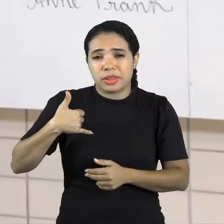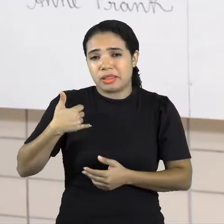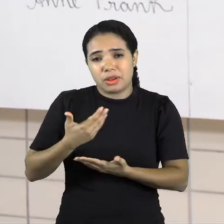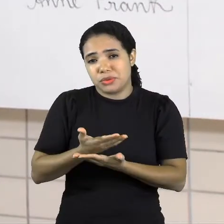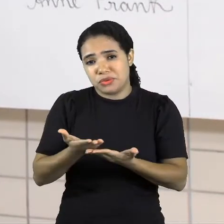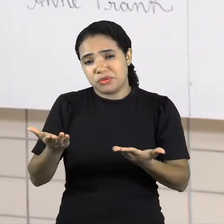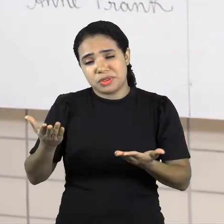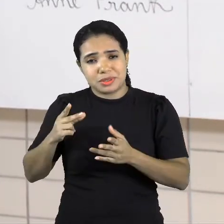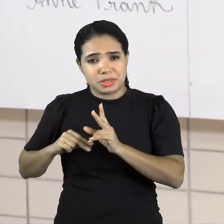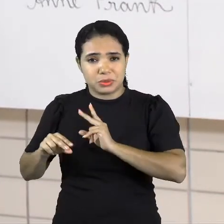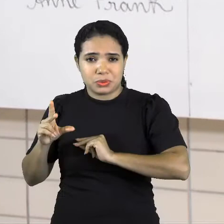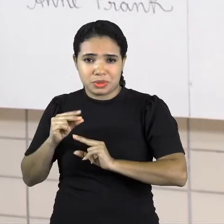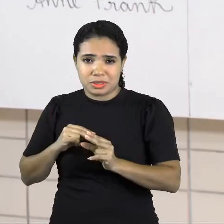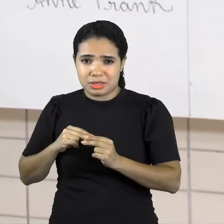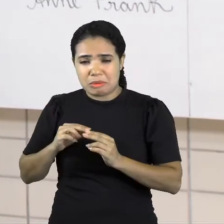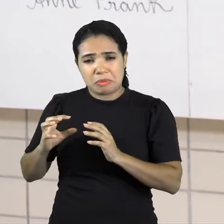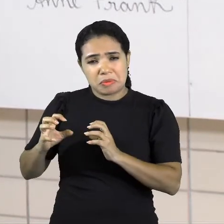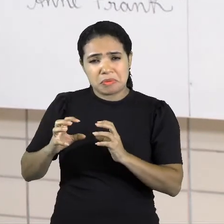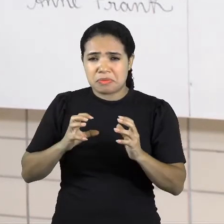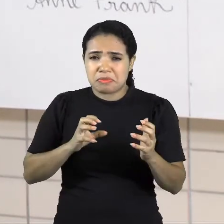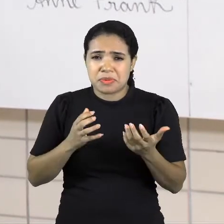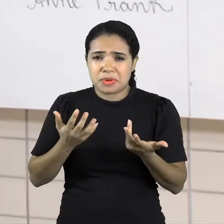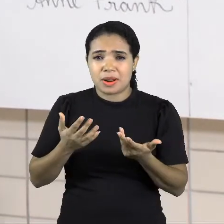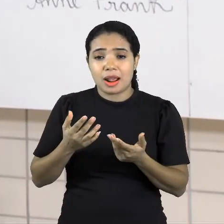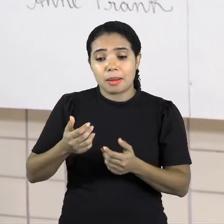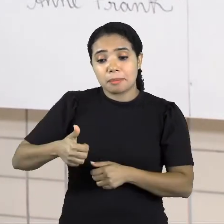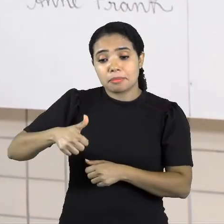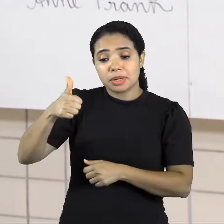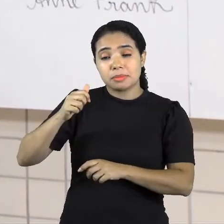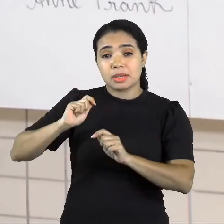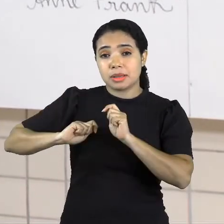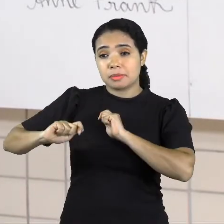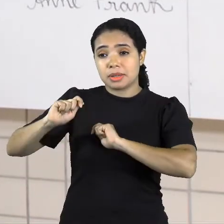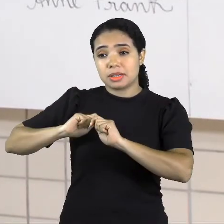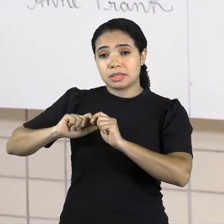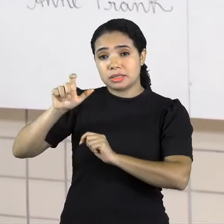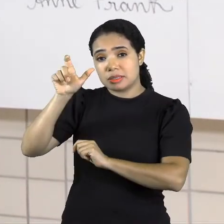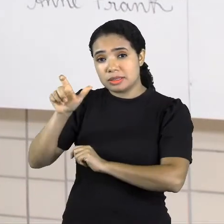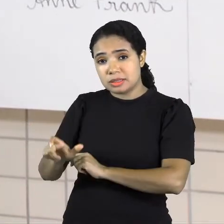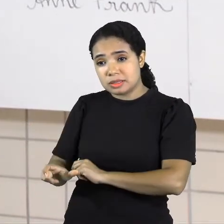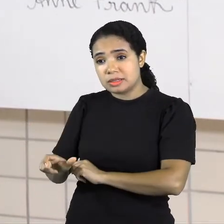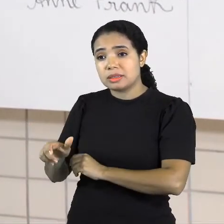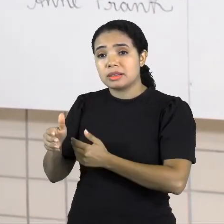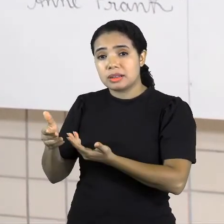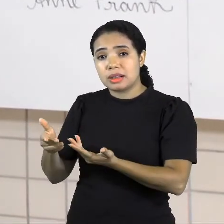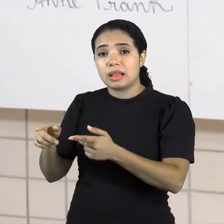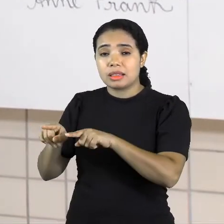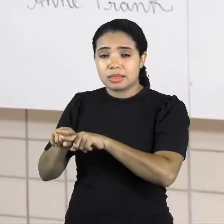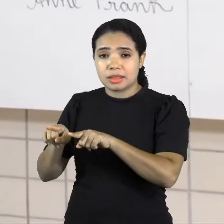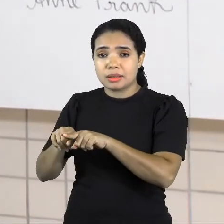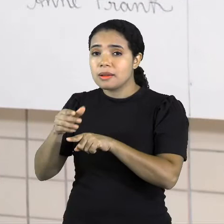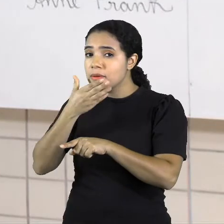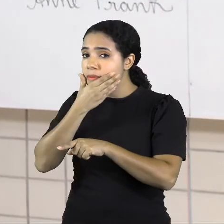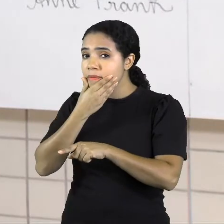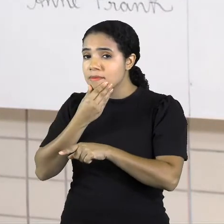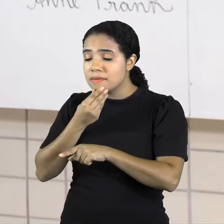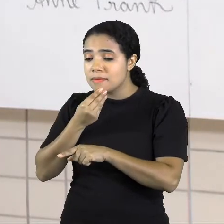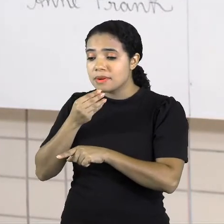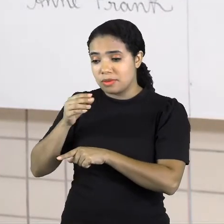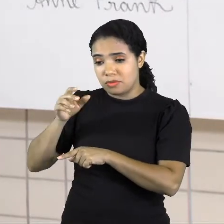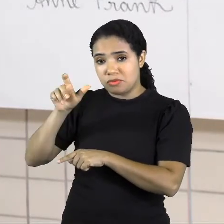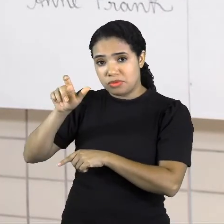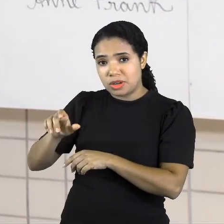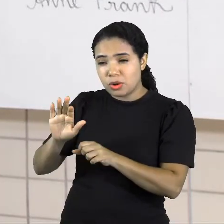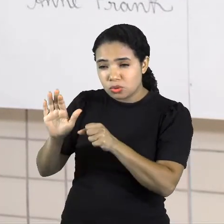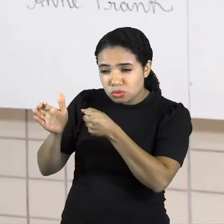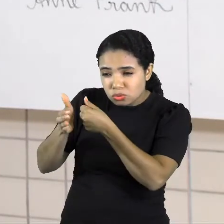vocês, adolescentes. Ela relata a primeira paixão que ela tem para um menino que também fica escondido lá com eles,